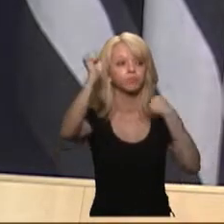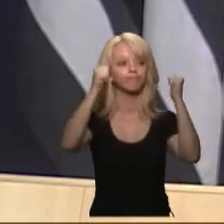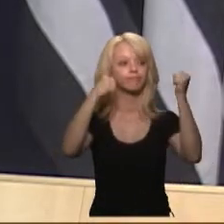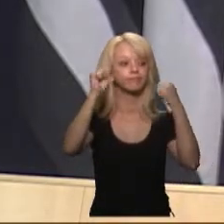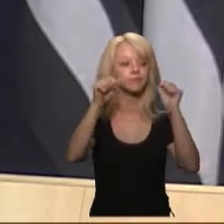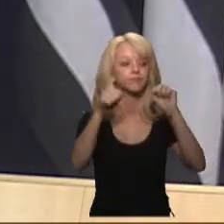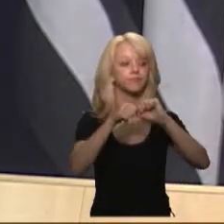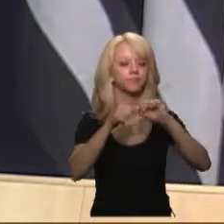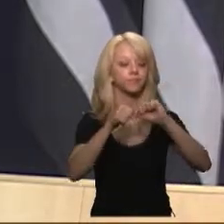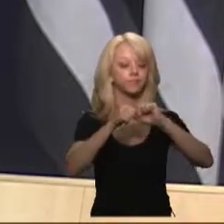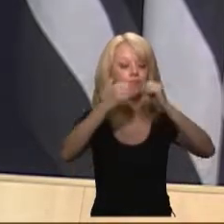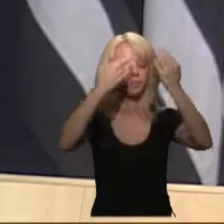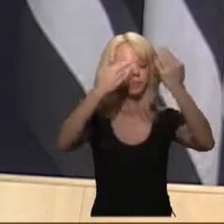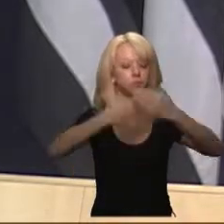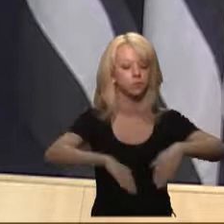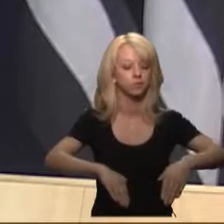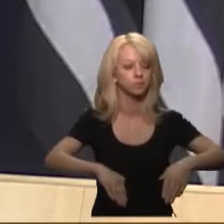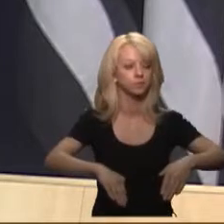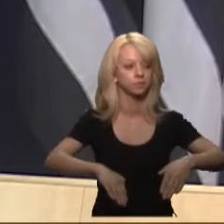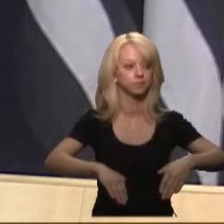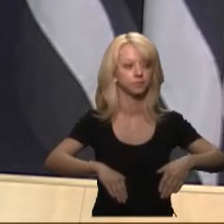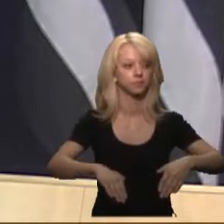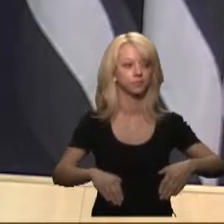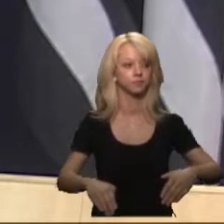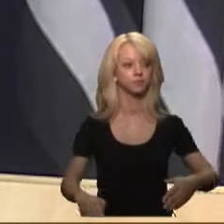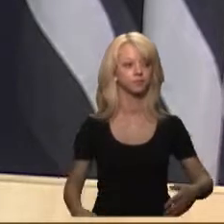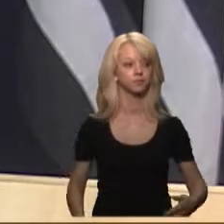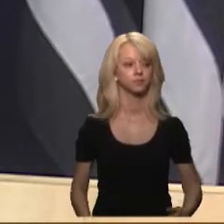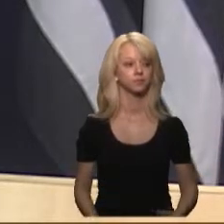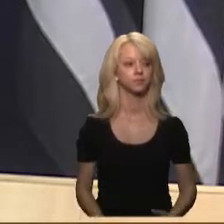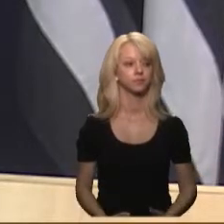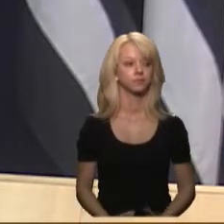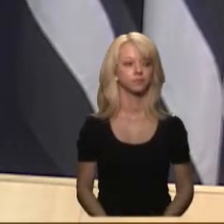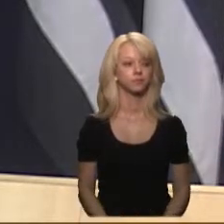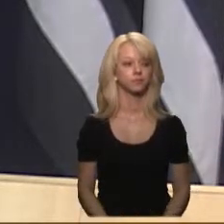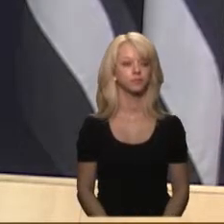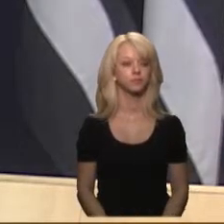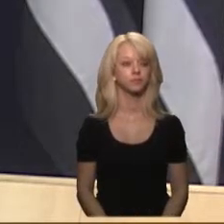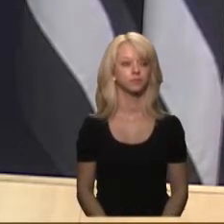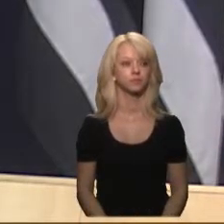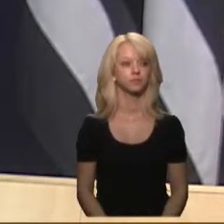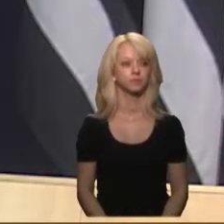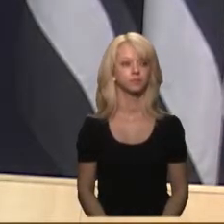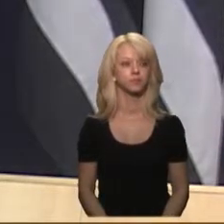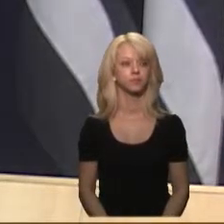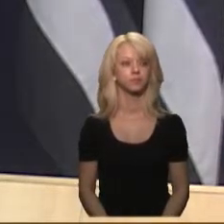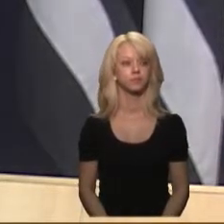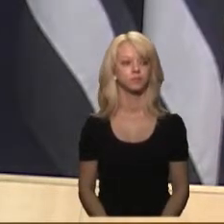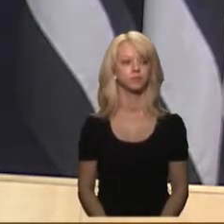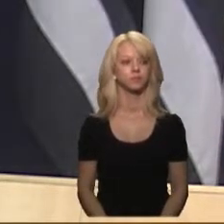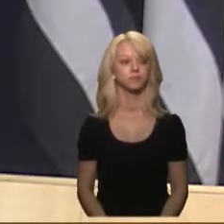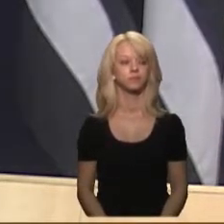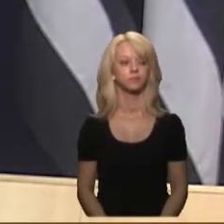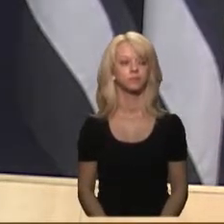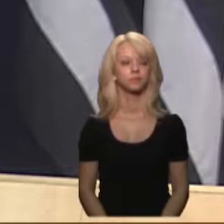custo. Isso tem um custo. Lógico que a gente tem um custo. A Prefeitura, a Câmara e a Unital, no